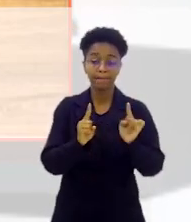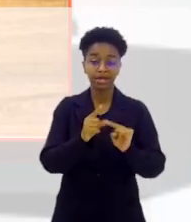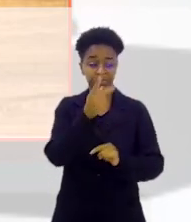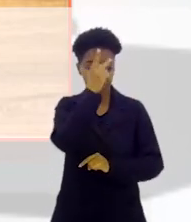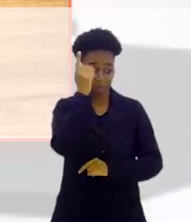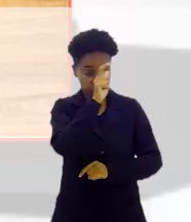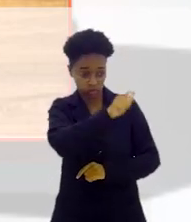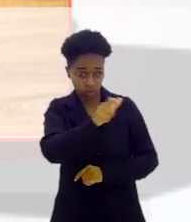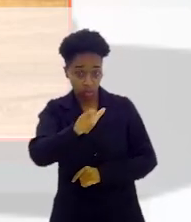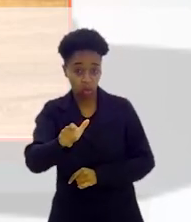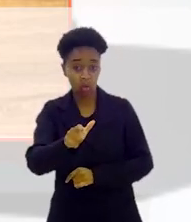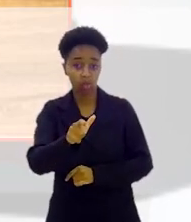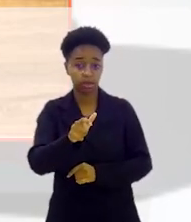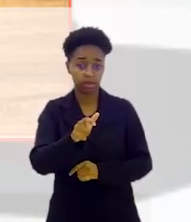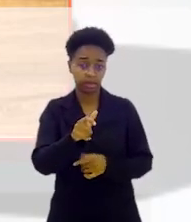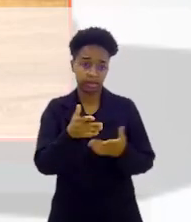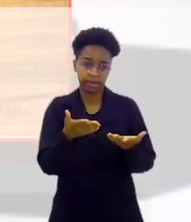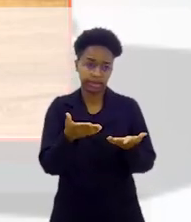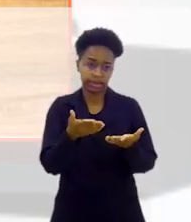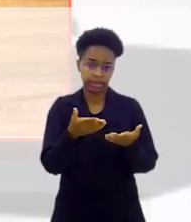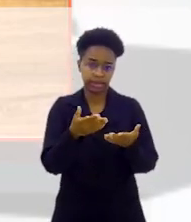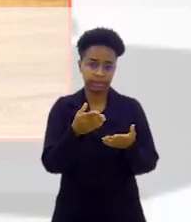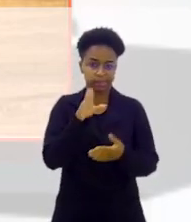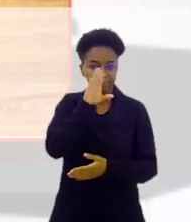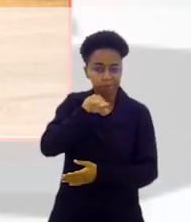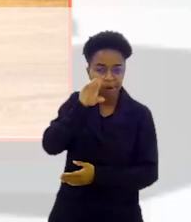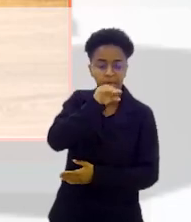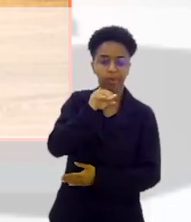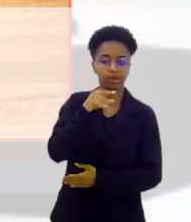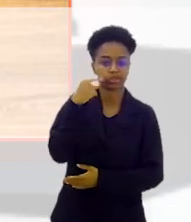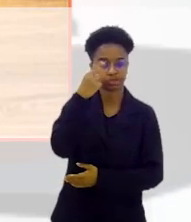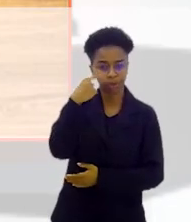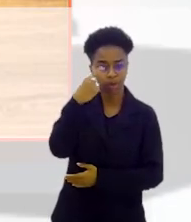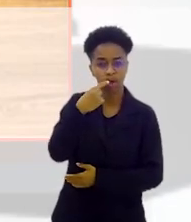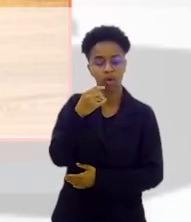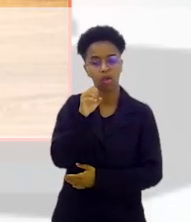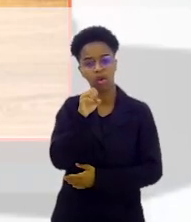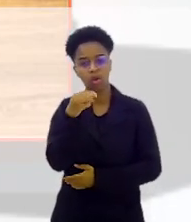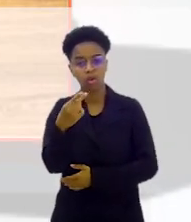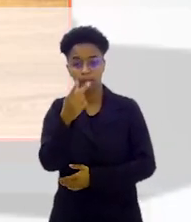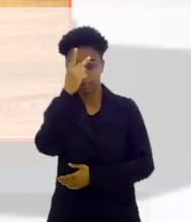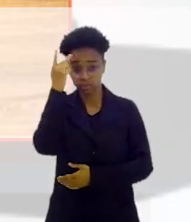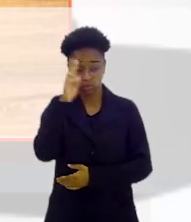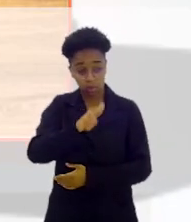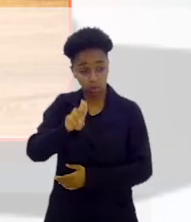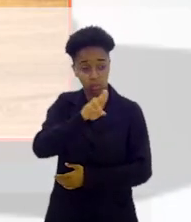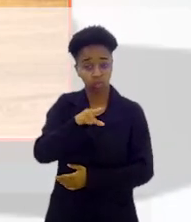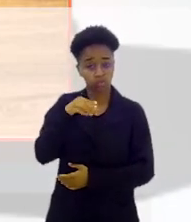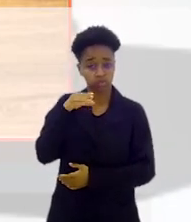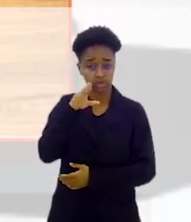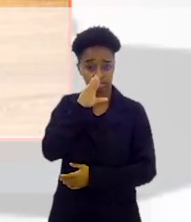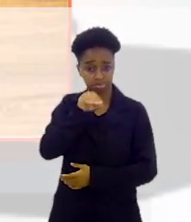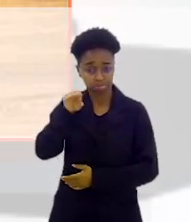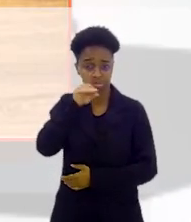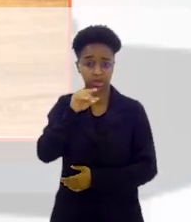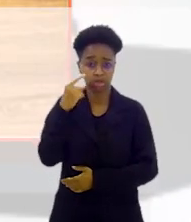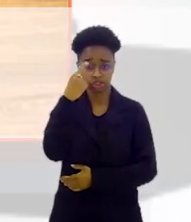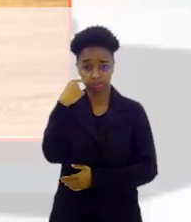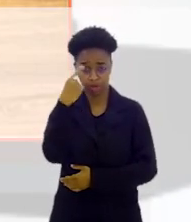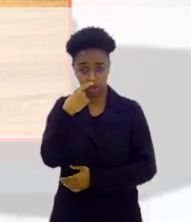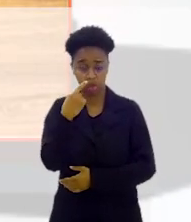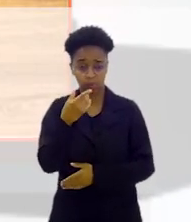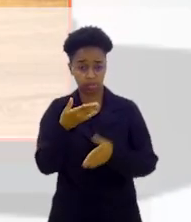estudado, e os espanhóis, quer dizer, os Spanish speakers, né? Quer dizer, as pessoas que usam esse